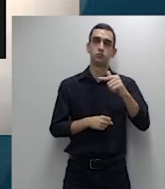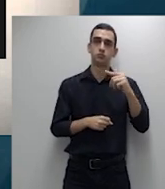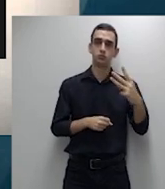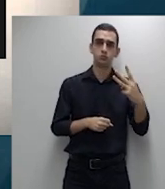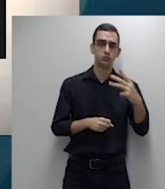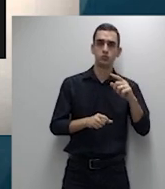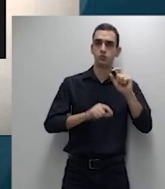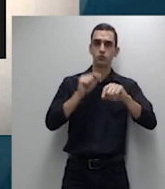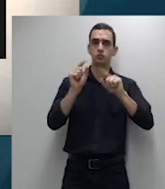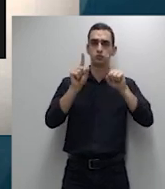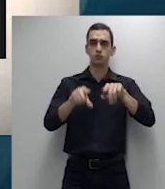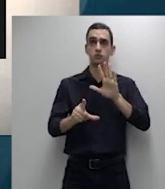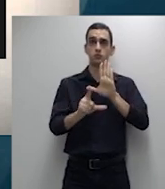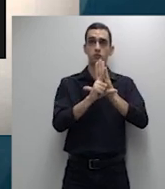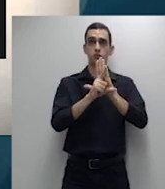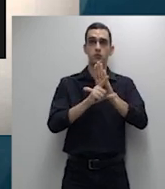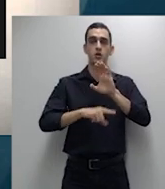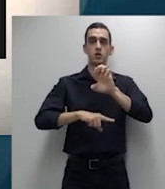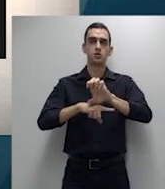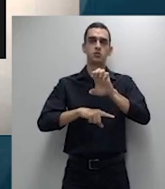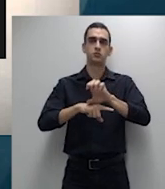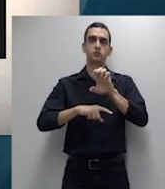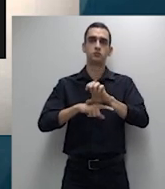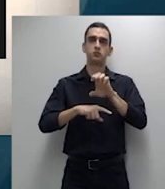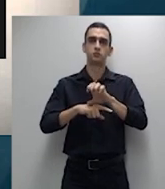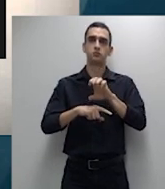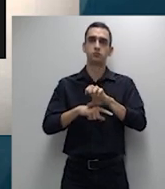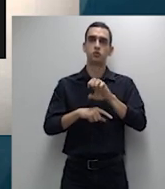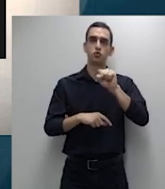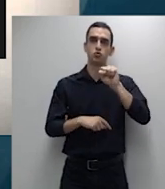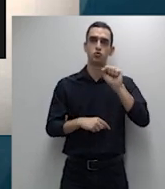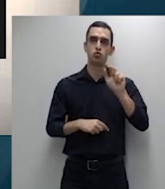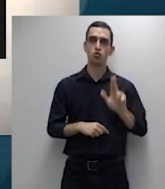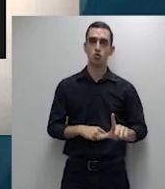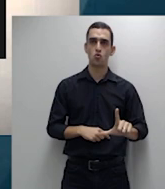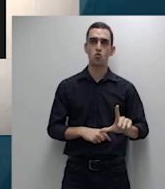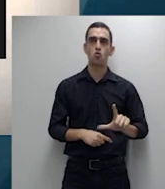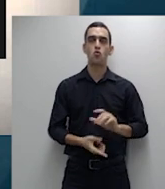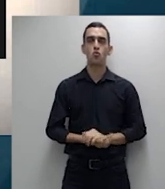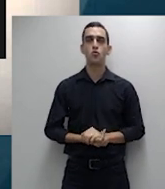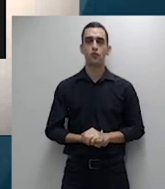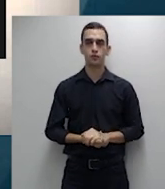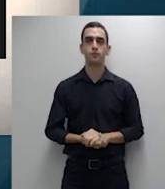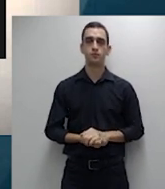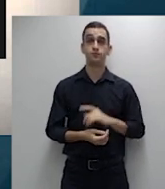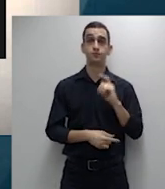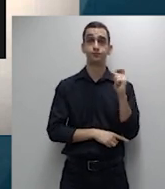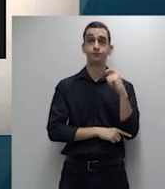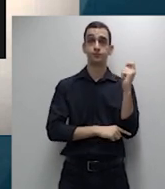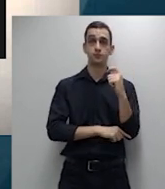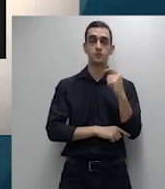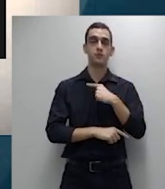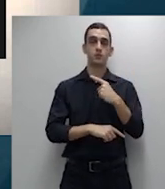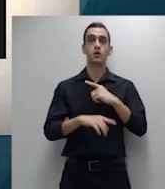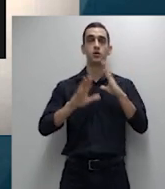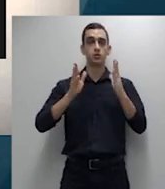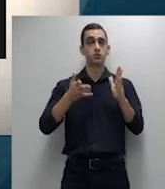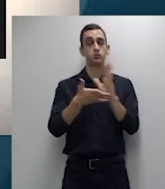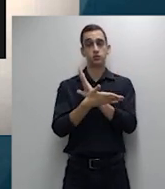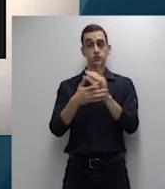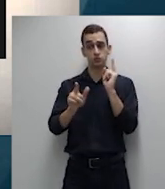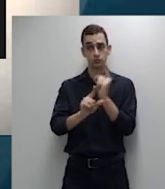lei estadual Gaúcha Oi de novo essa letra da gaúcha foi alguns artigos foram considerados em